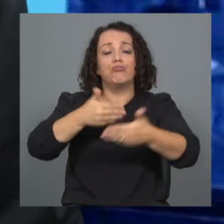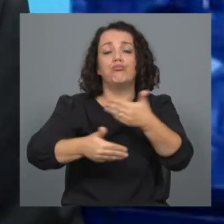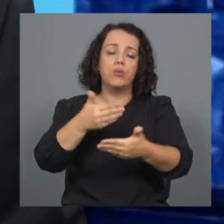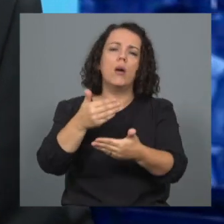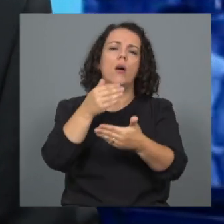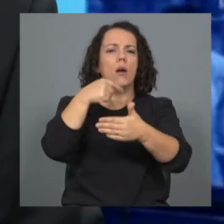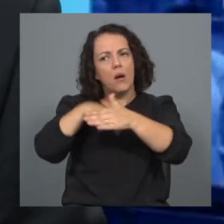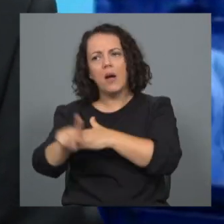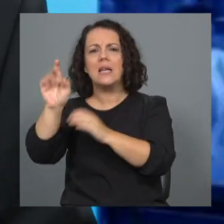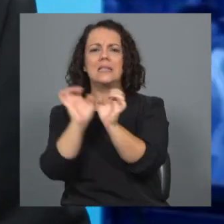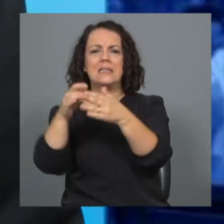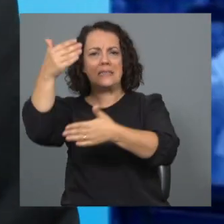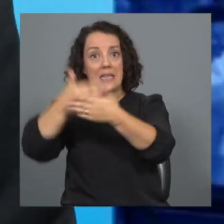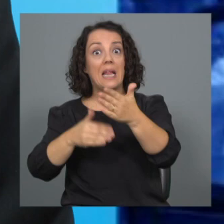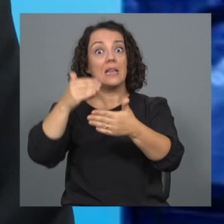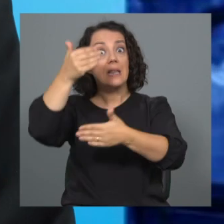Qualquer das minhas inscrições estão no site.